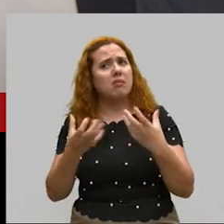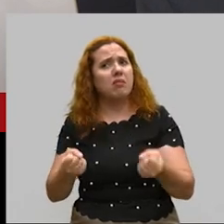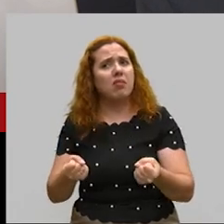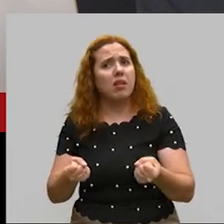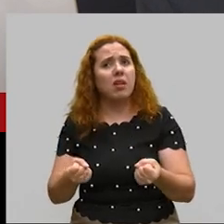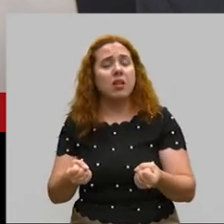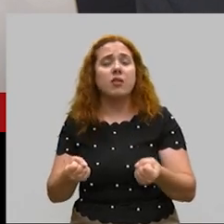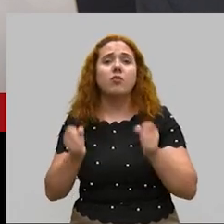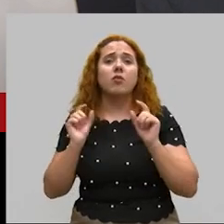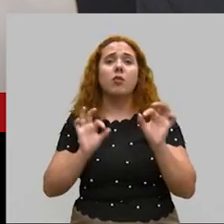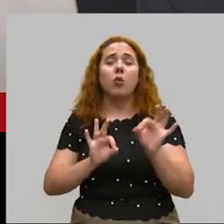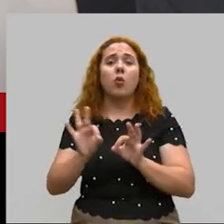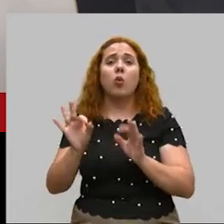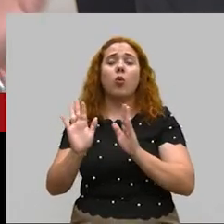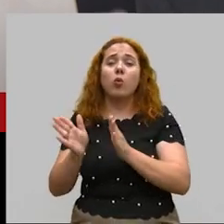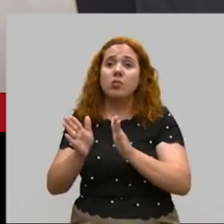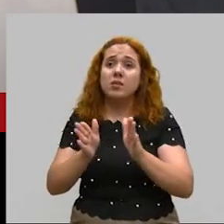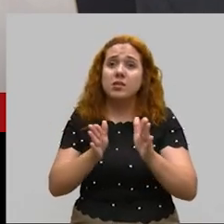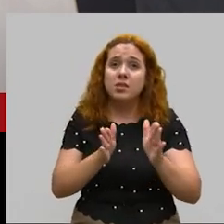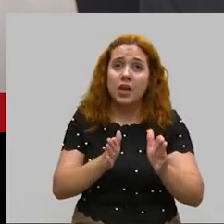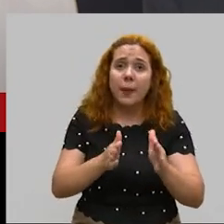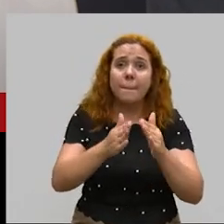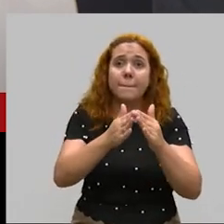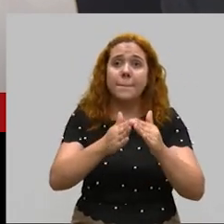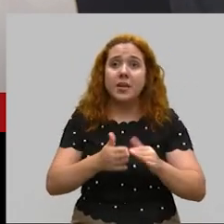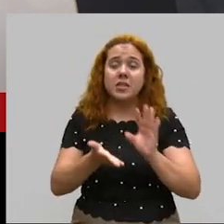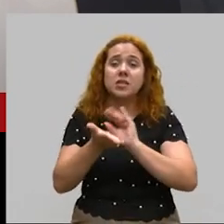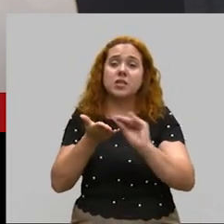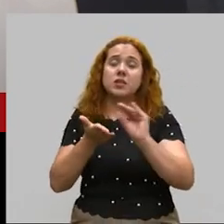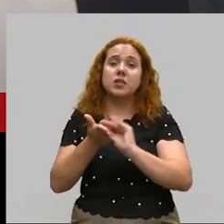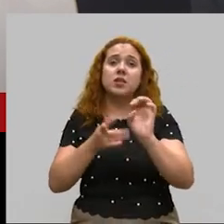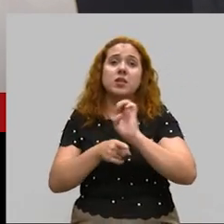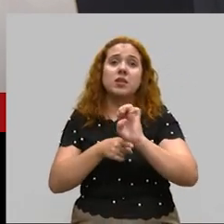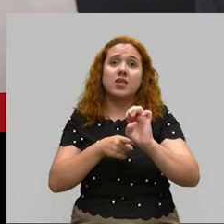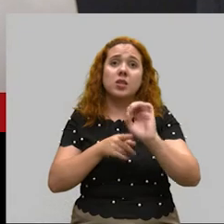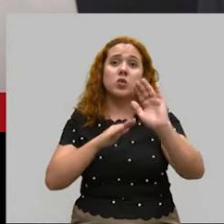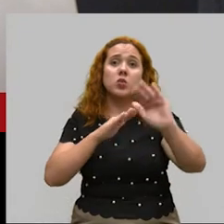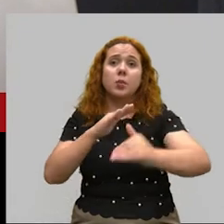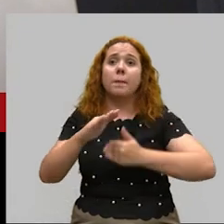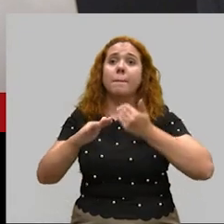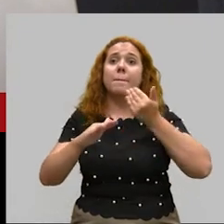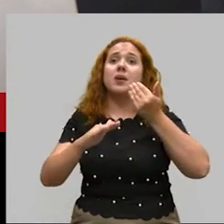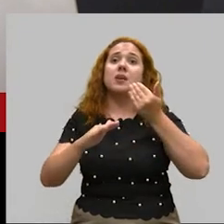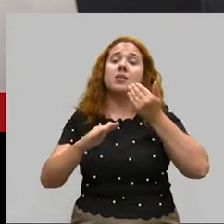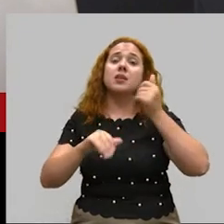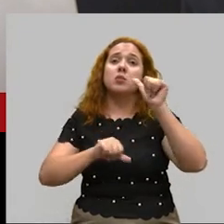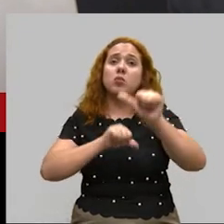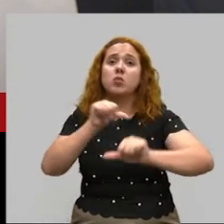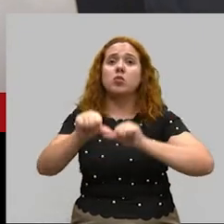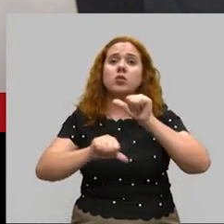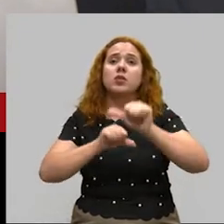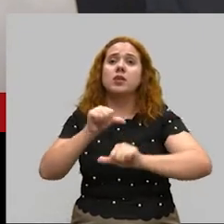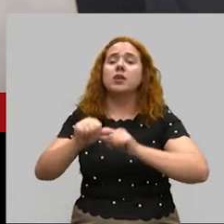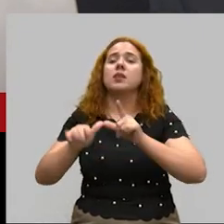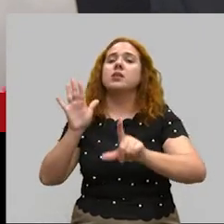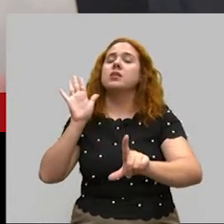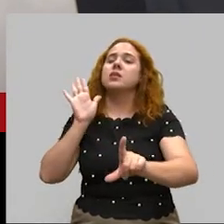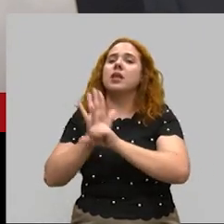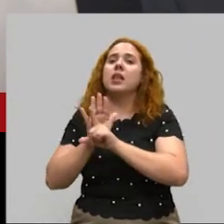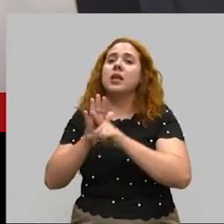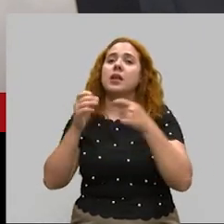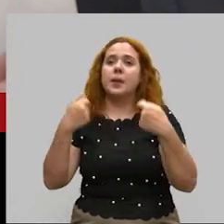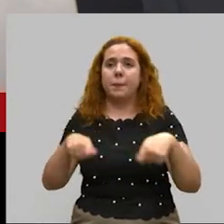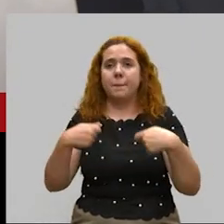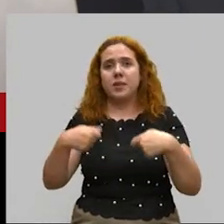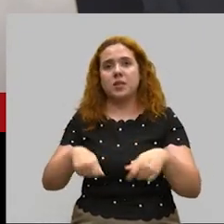oficialmente solicitar que a secretaria do estado nos encaminhe as mudanças que ela julga necessário para